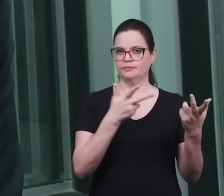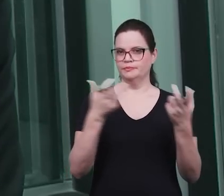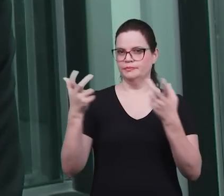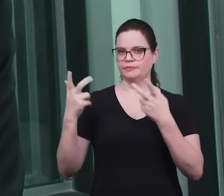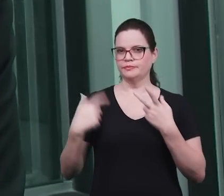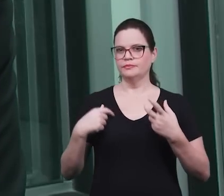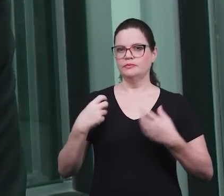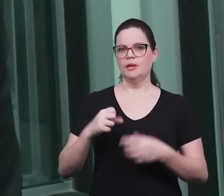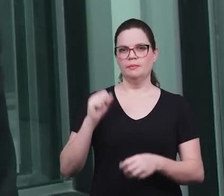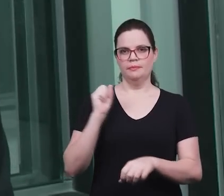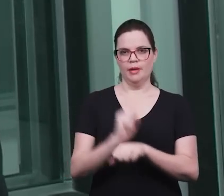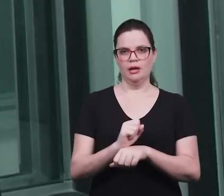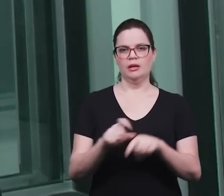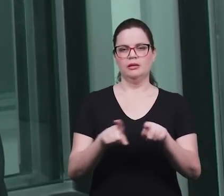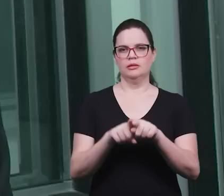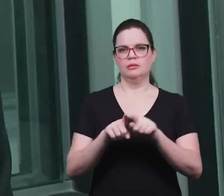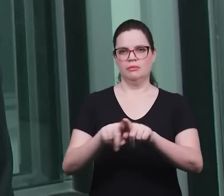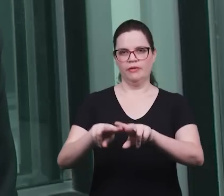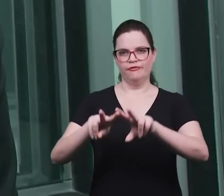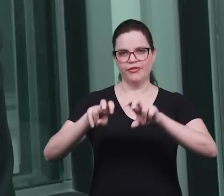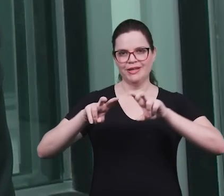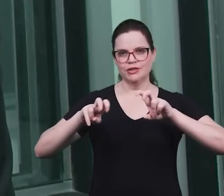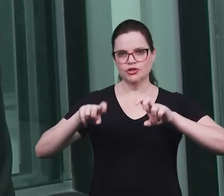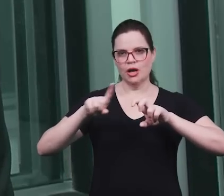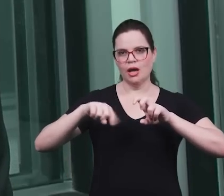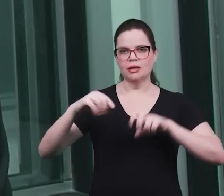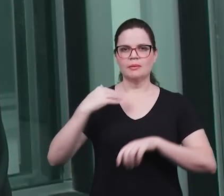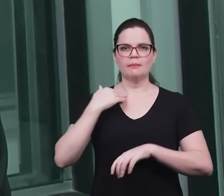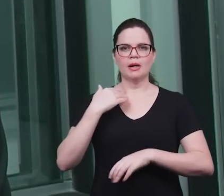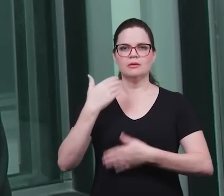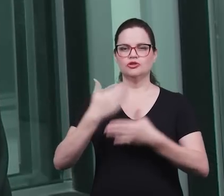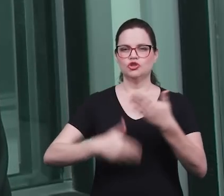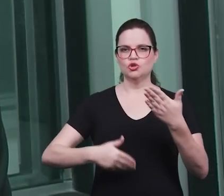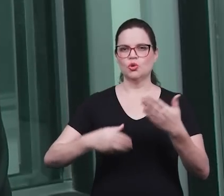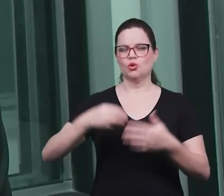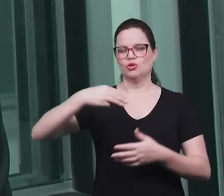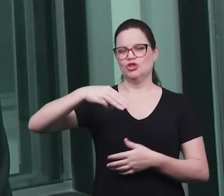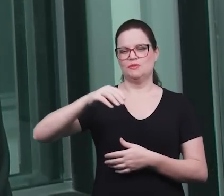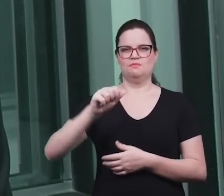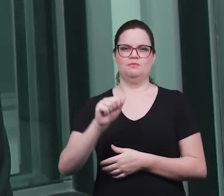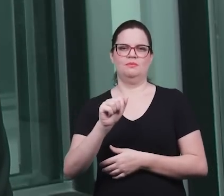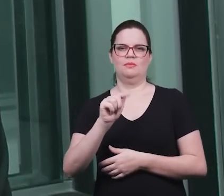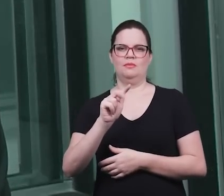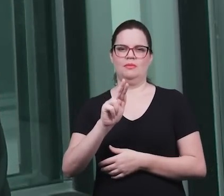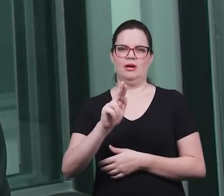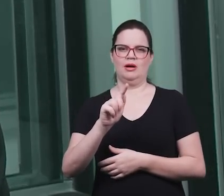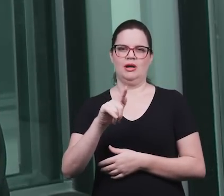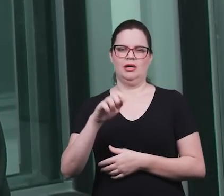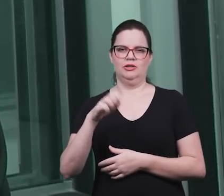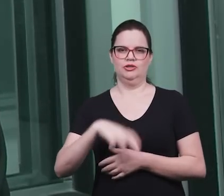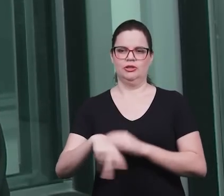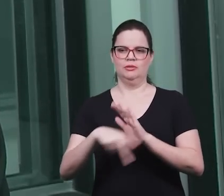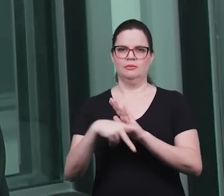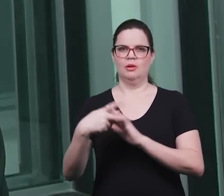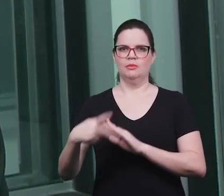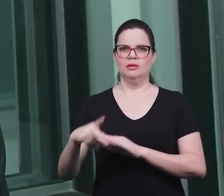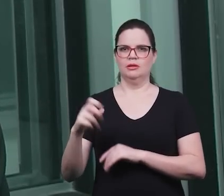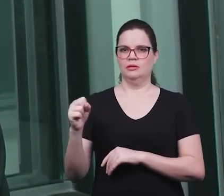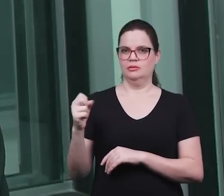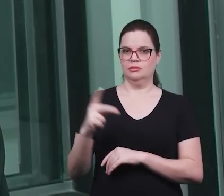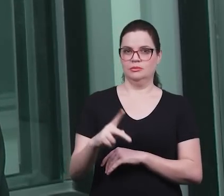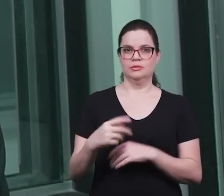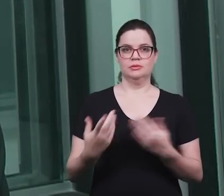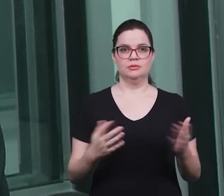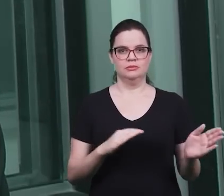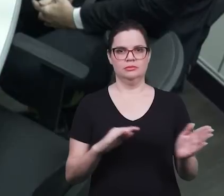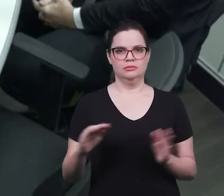e também investigar essa metodologia de desconto de margem que eles fixam nos contra-cheques dos aposentados.